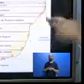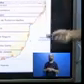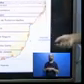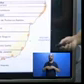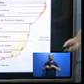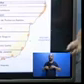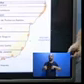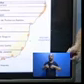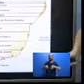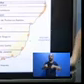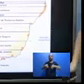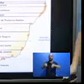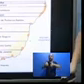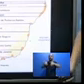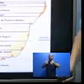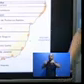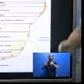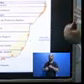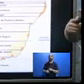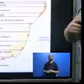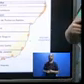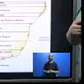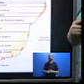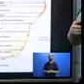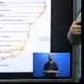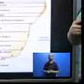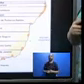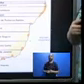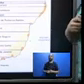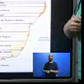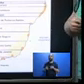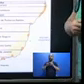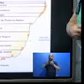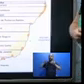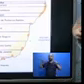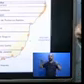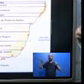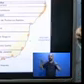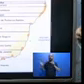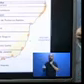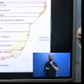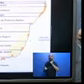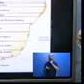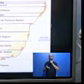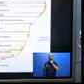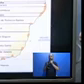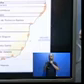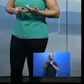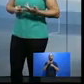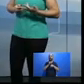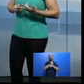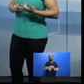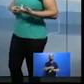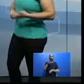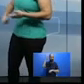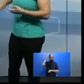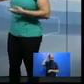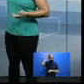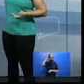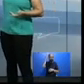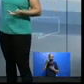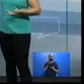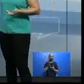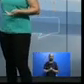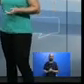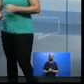e combater os índios. O cara tinha o direito de escravizar e o dever de combater. Assustador, né?